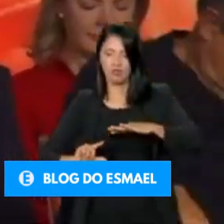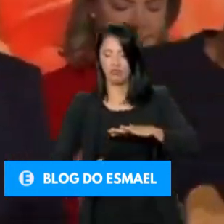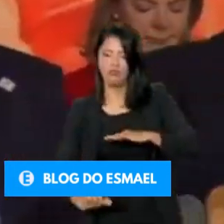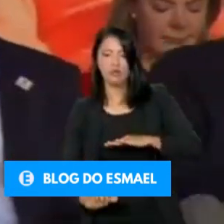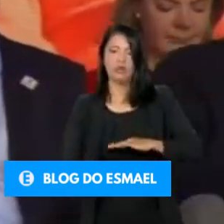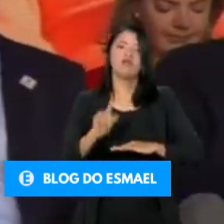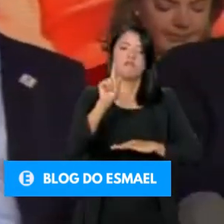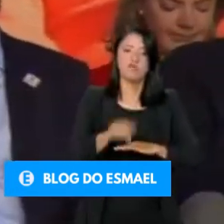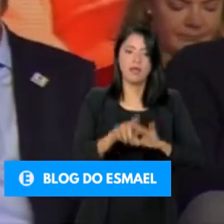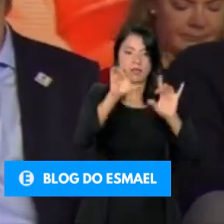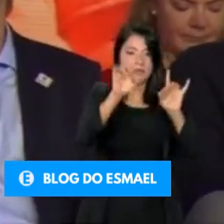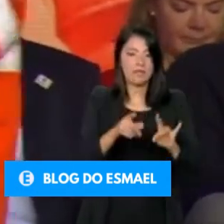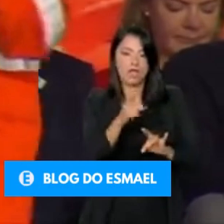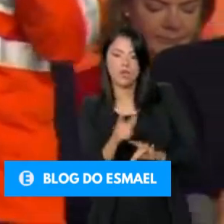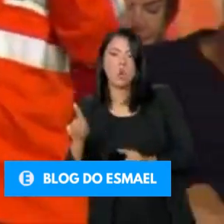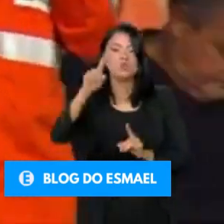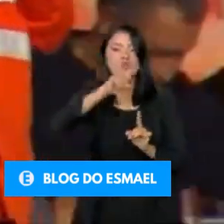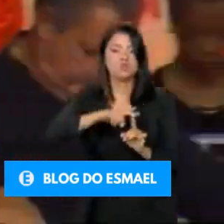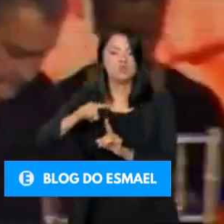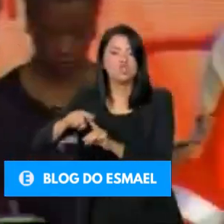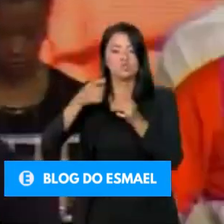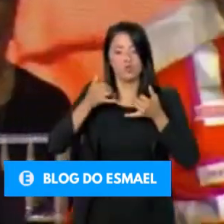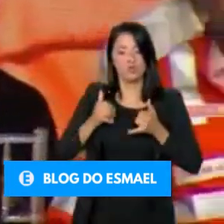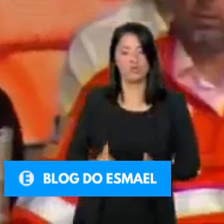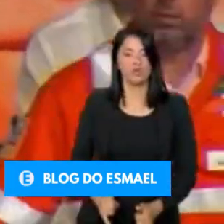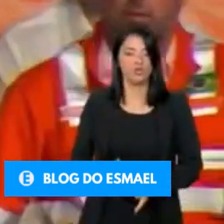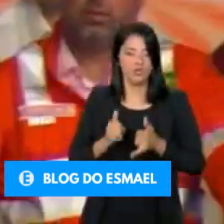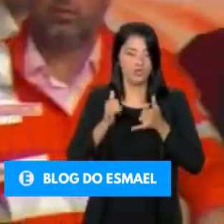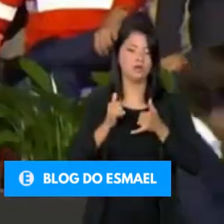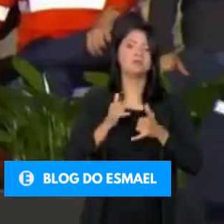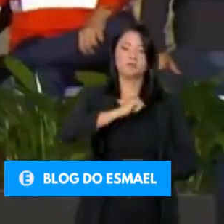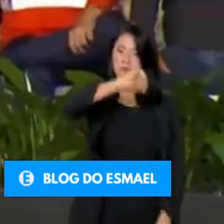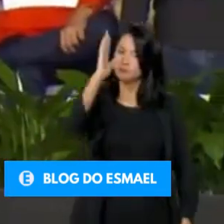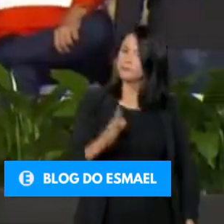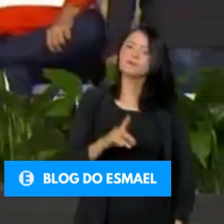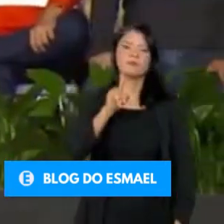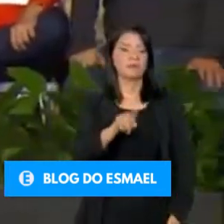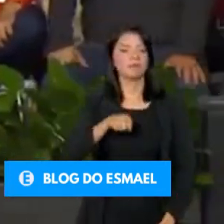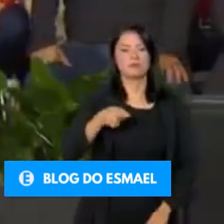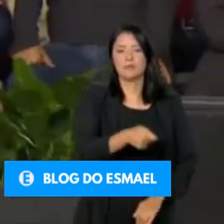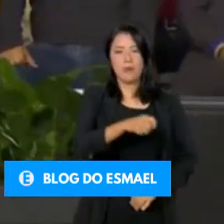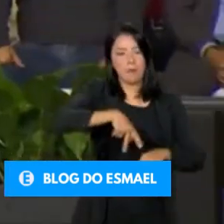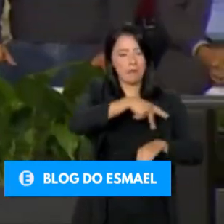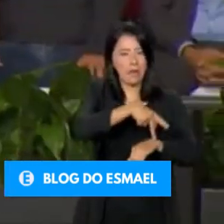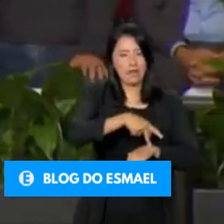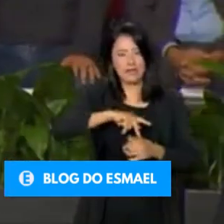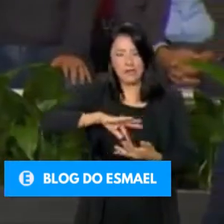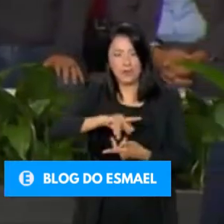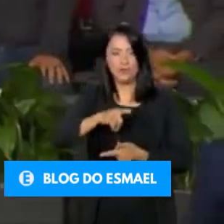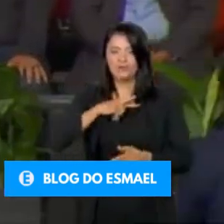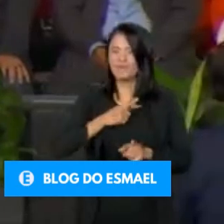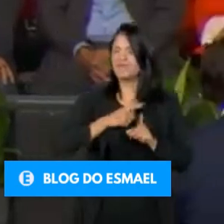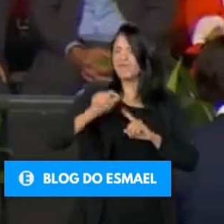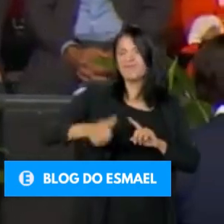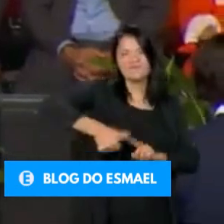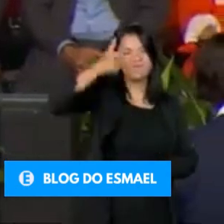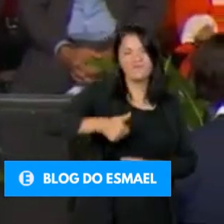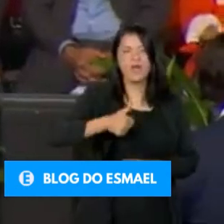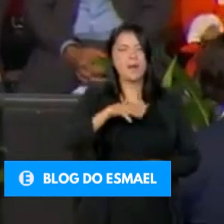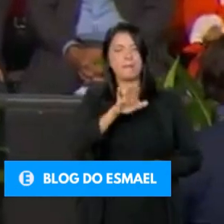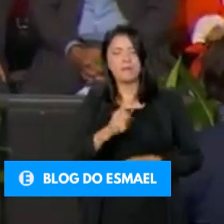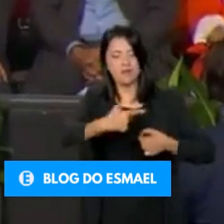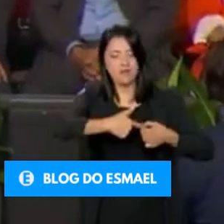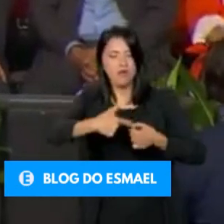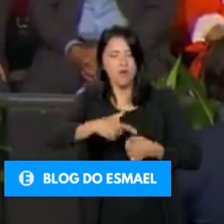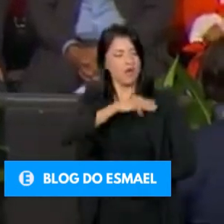vai ter que se especializar em outro tipo de energia. O Brasil será o país do mundo campeão do biocombustíveis, do